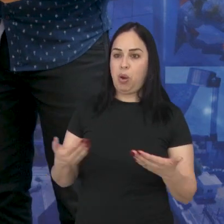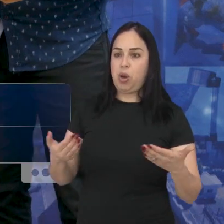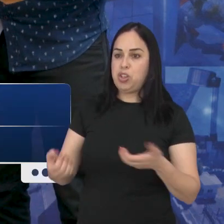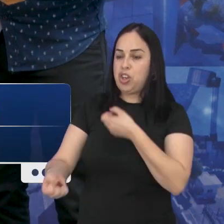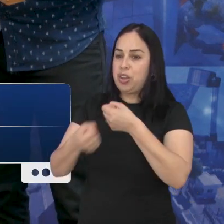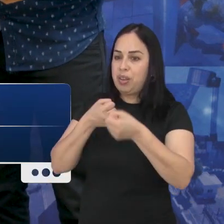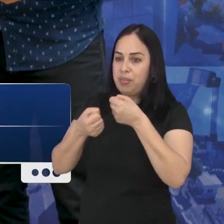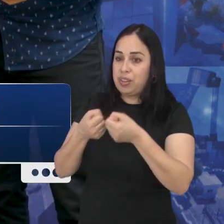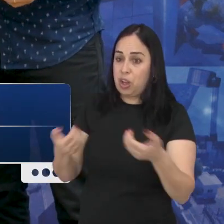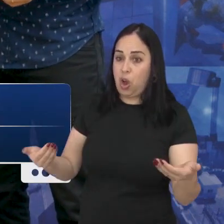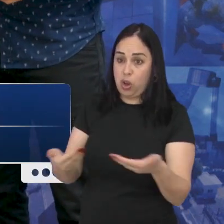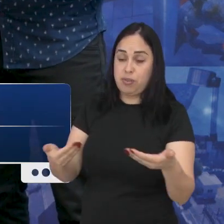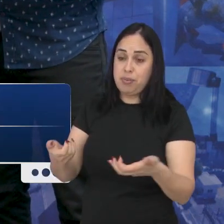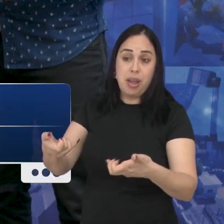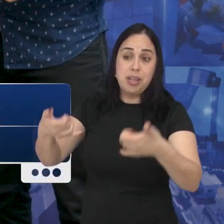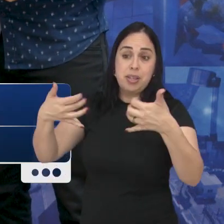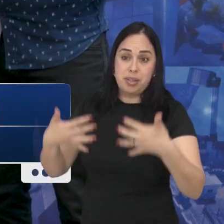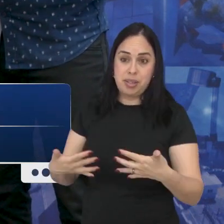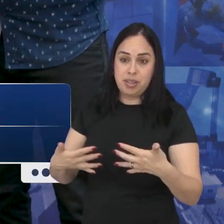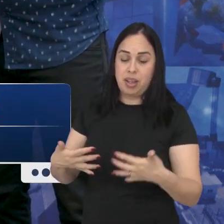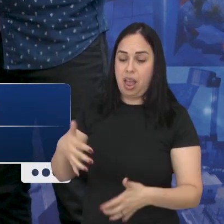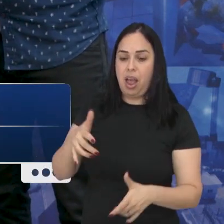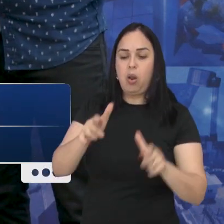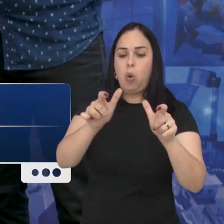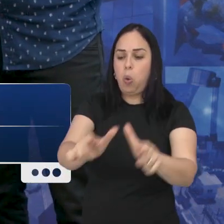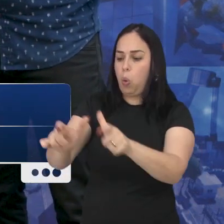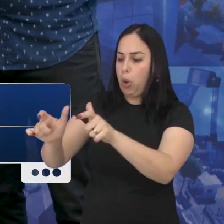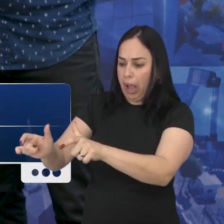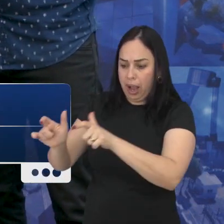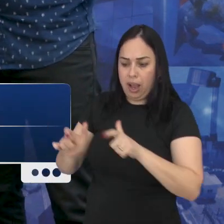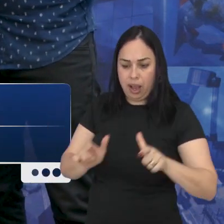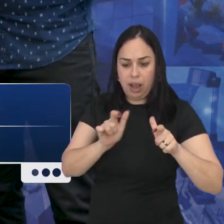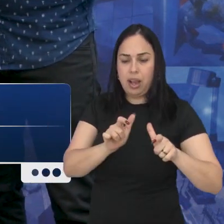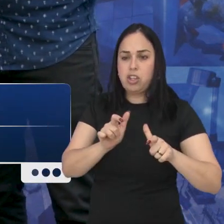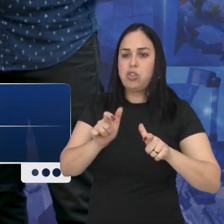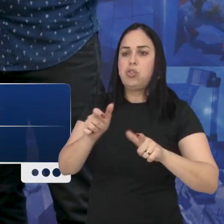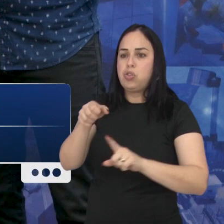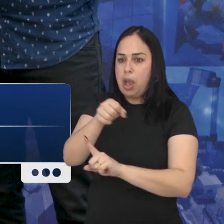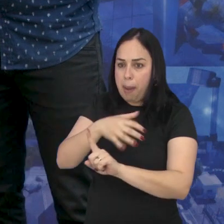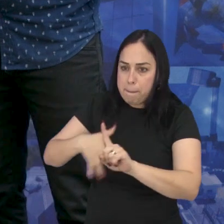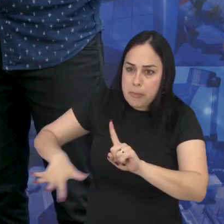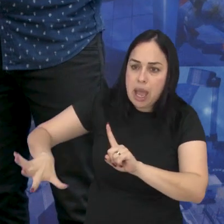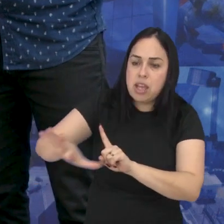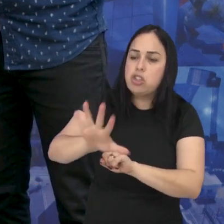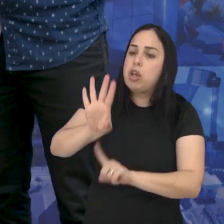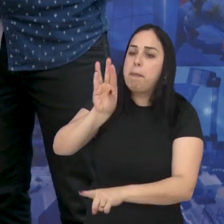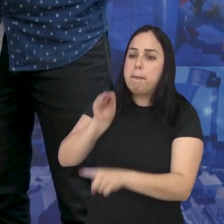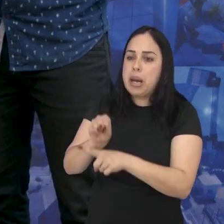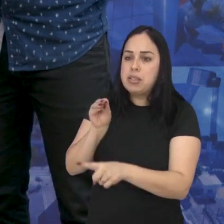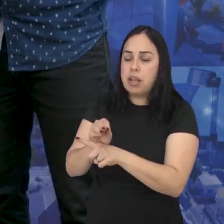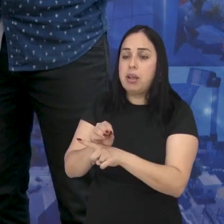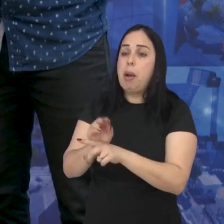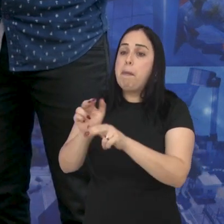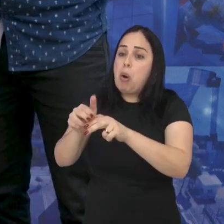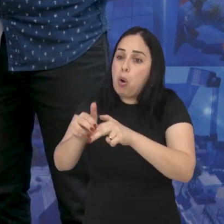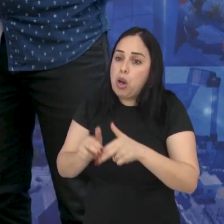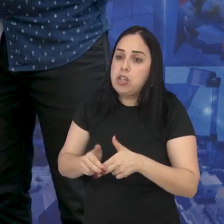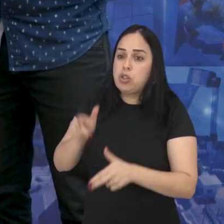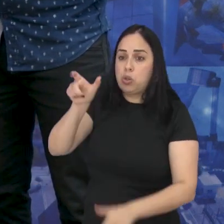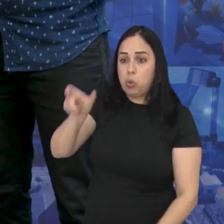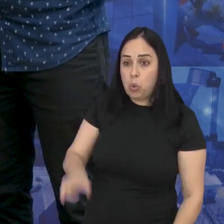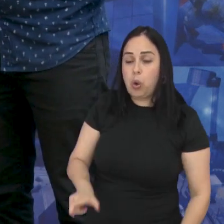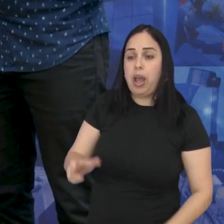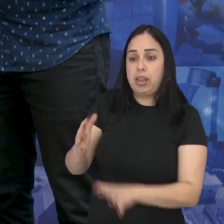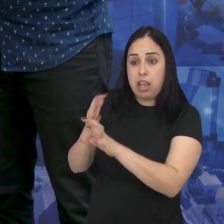no Boletim Entrevista de hoje a gente vai falar sobre áreas de proteção ambiental e por isso eu estou aqui com o Arthur